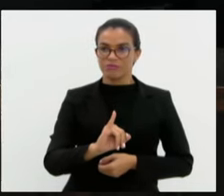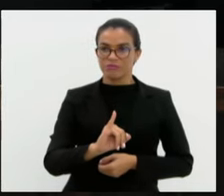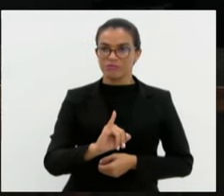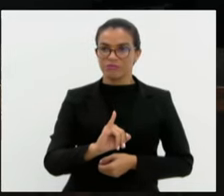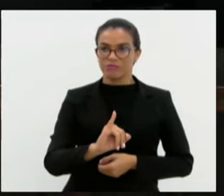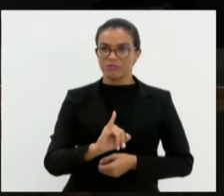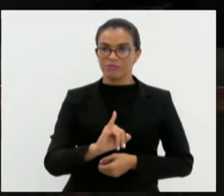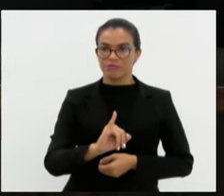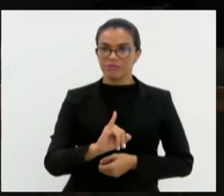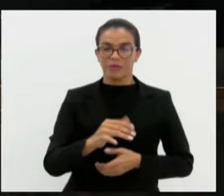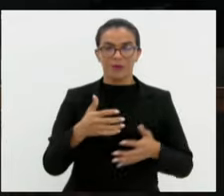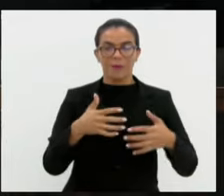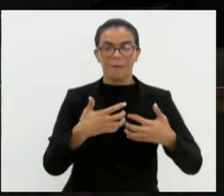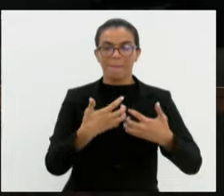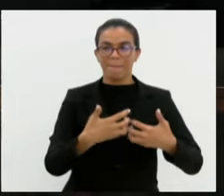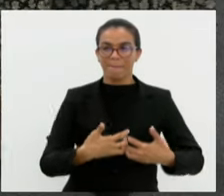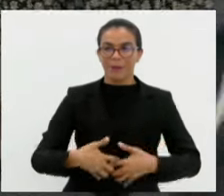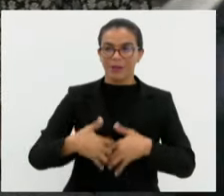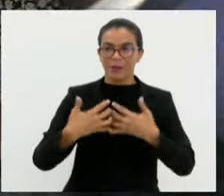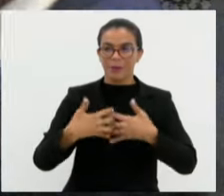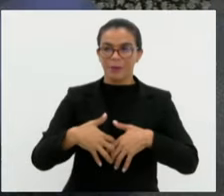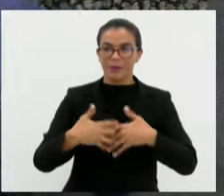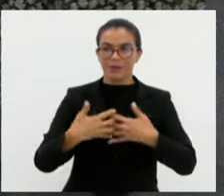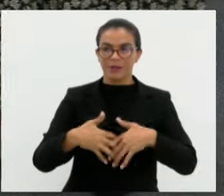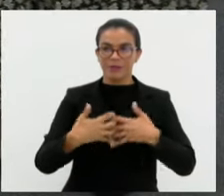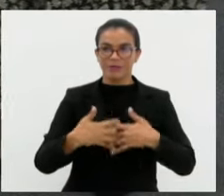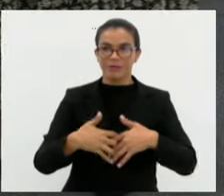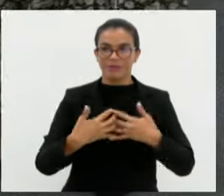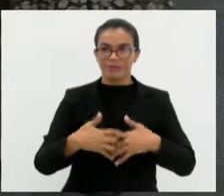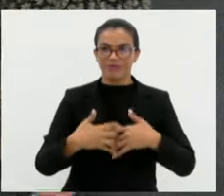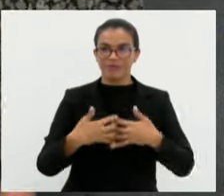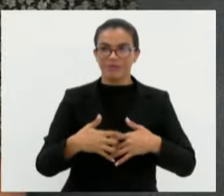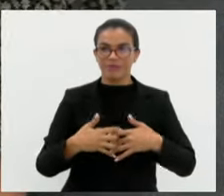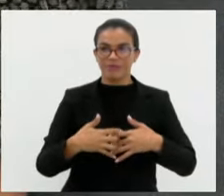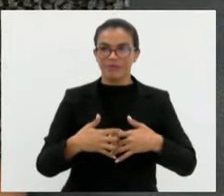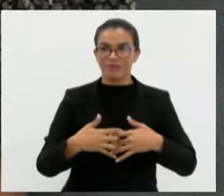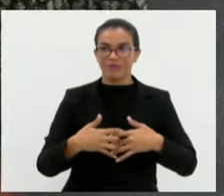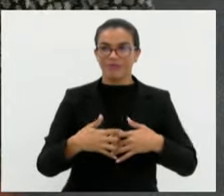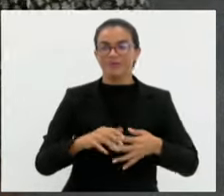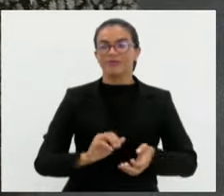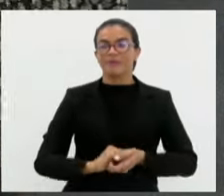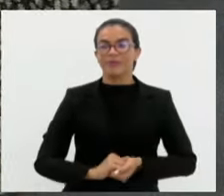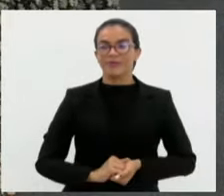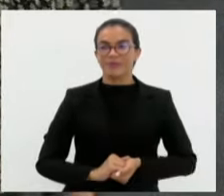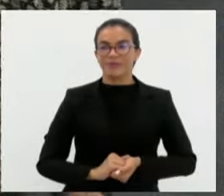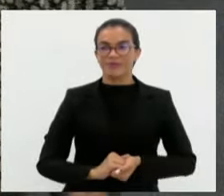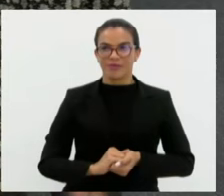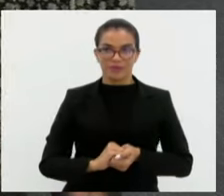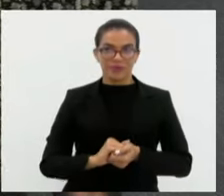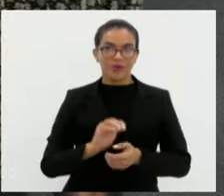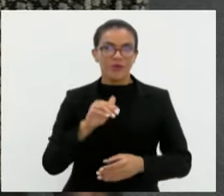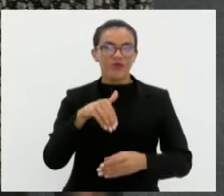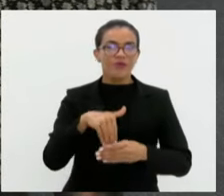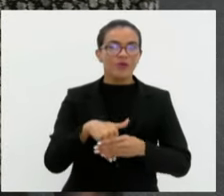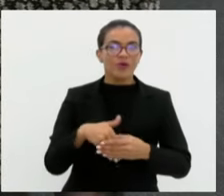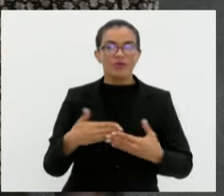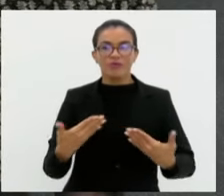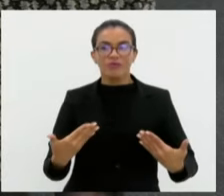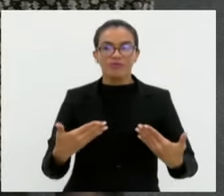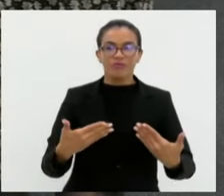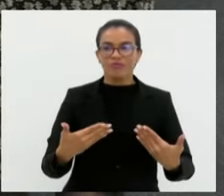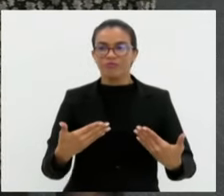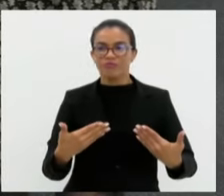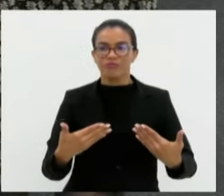Nosso petropolitano. Senhor presidente, parabenizando... Faltou Vitor Júnior, perdão. Mas conclui seu voto aí que eu chamo o Vitor seguido. Por